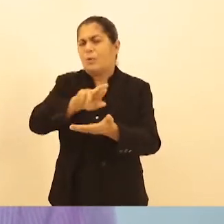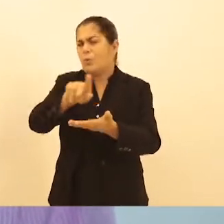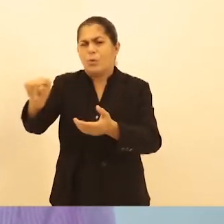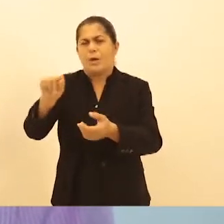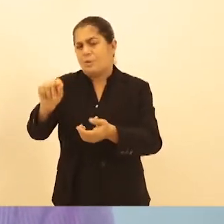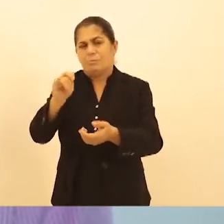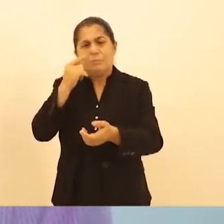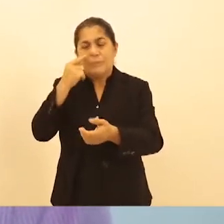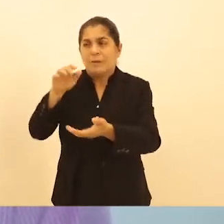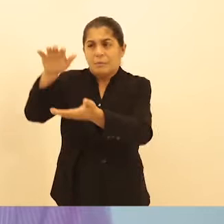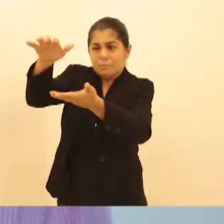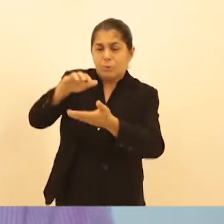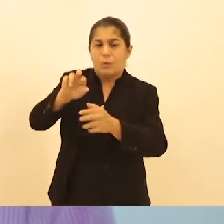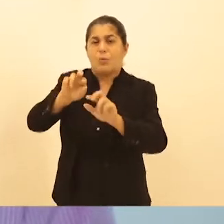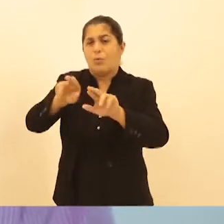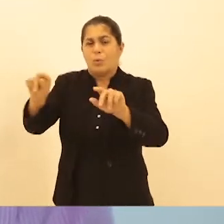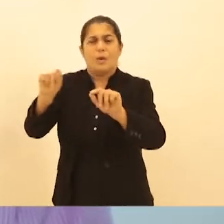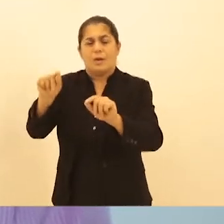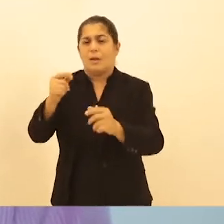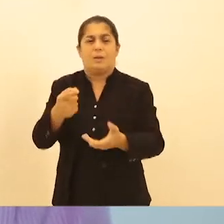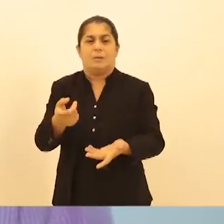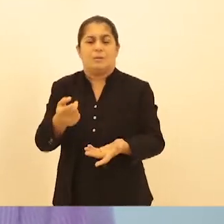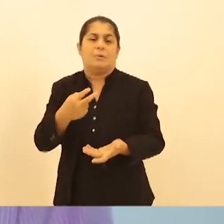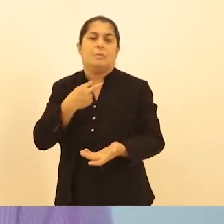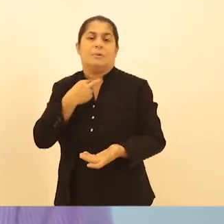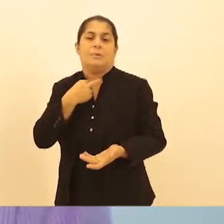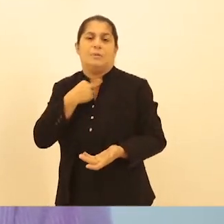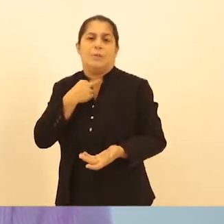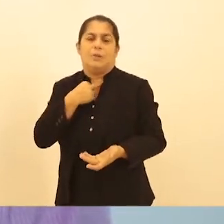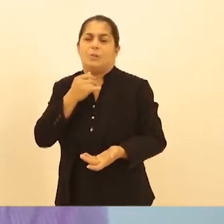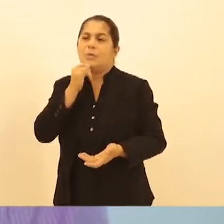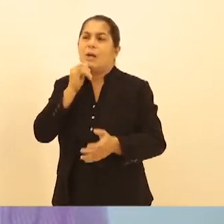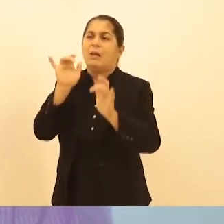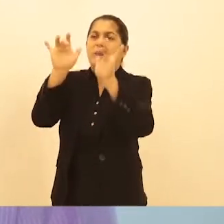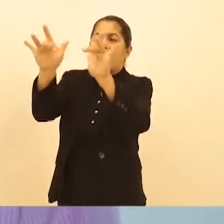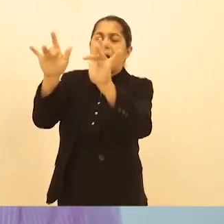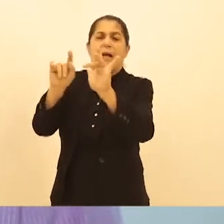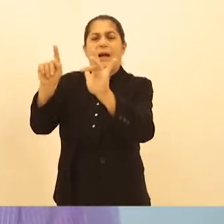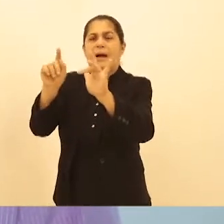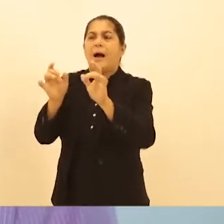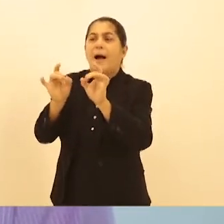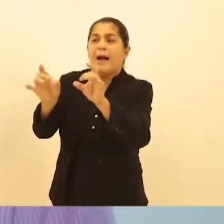das prateleiras eles não podem nos devem estar